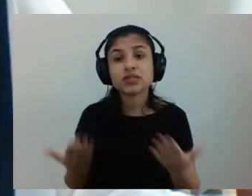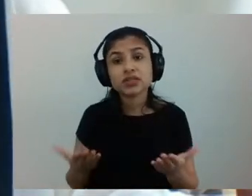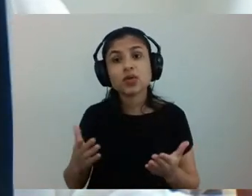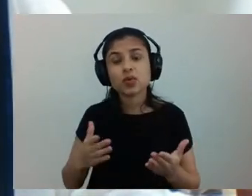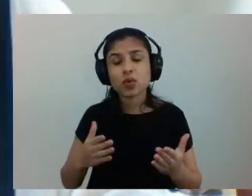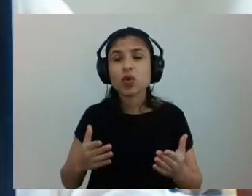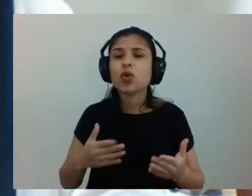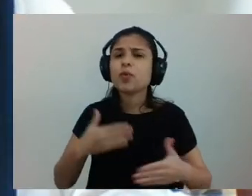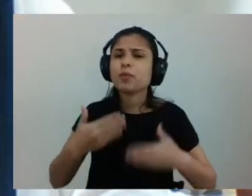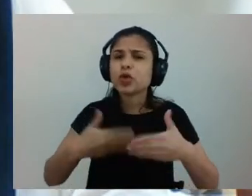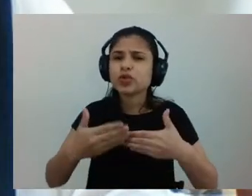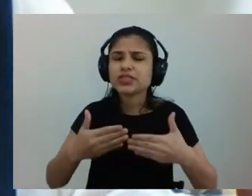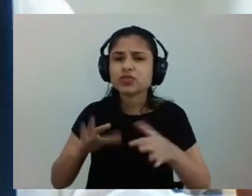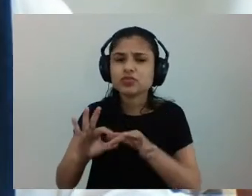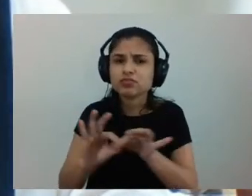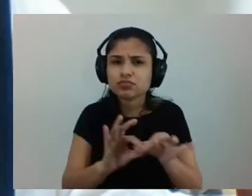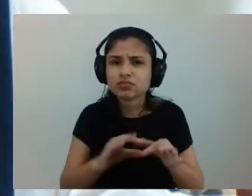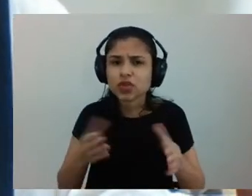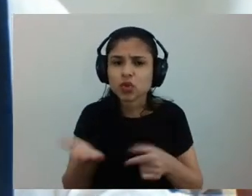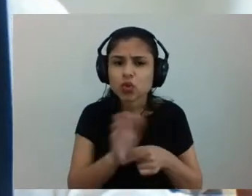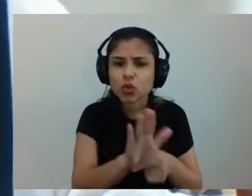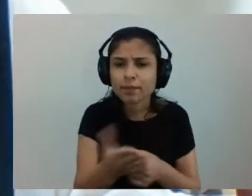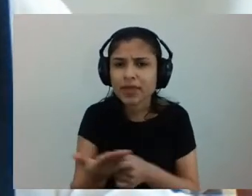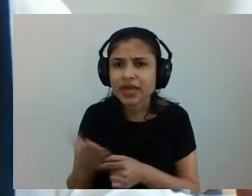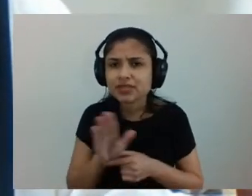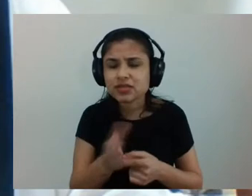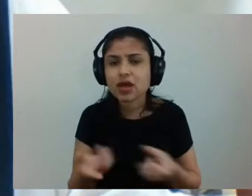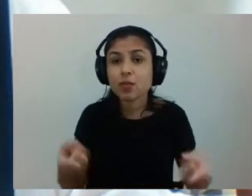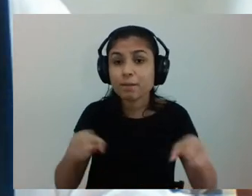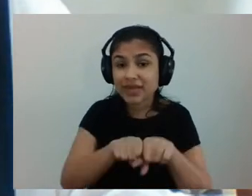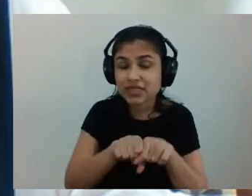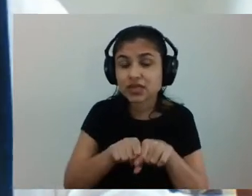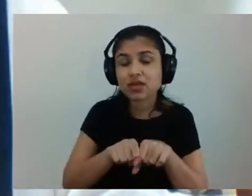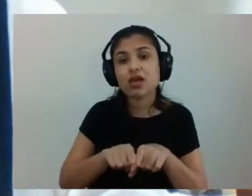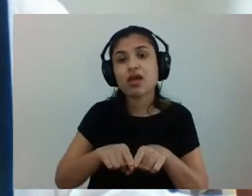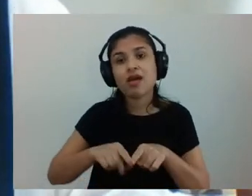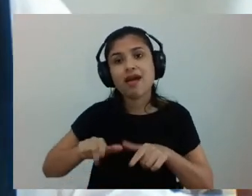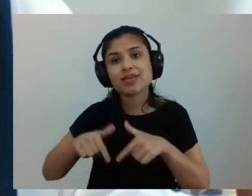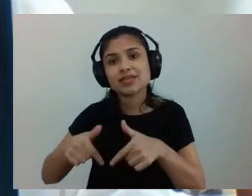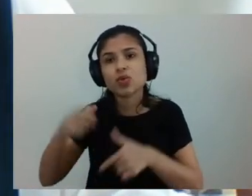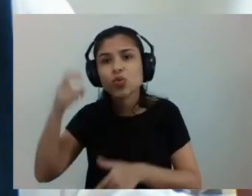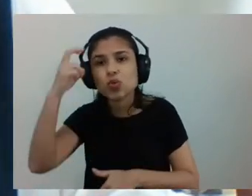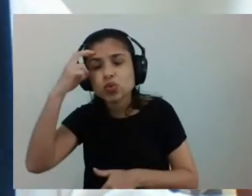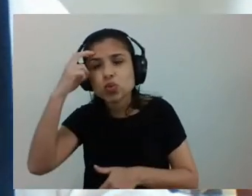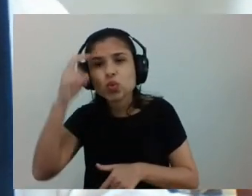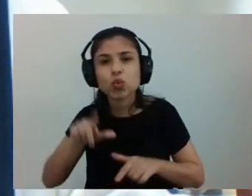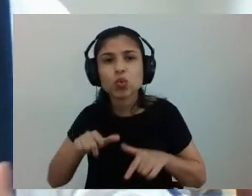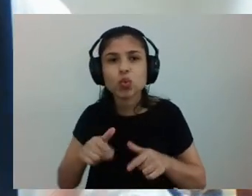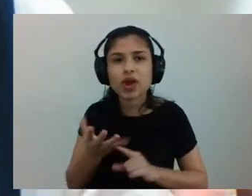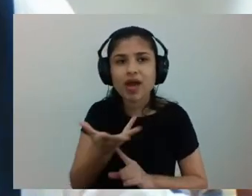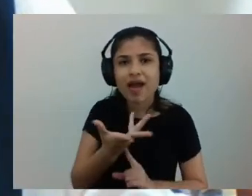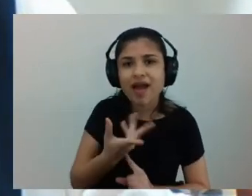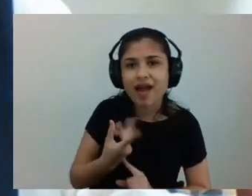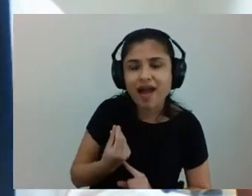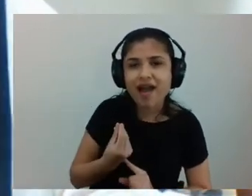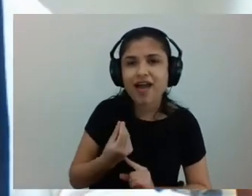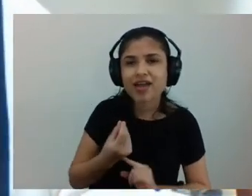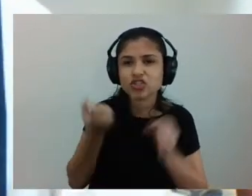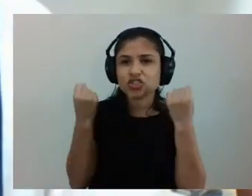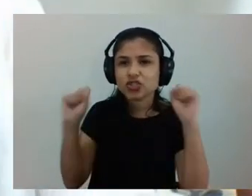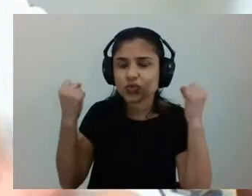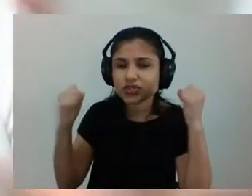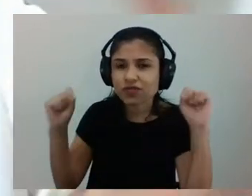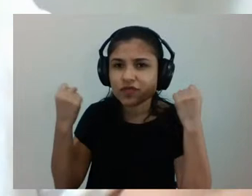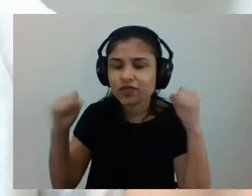e de parceria, e ainda ações em culturas, em arte, em educação física, em